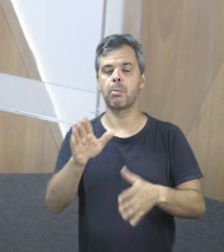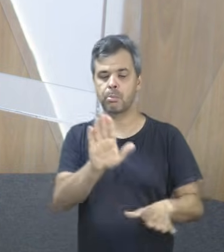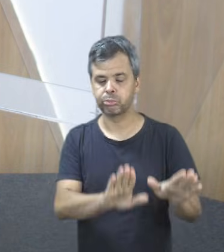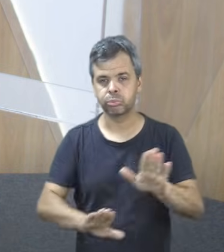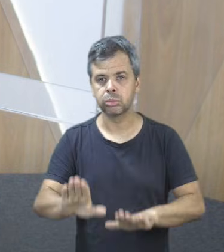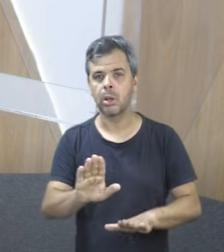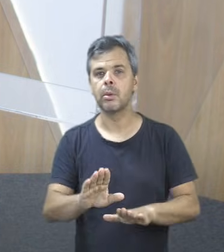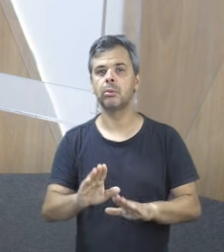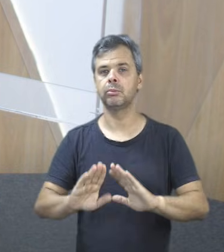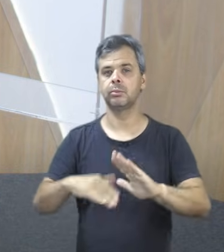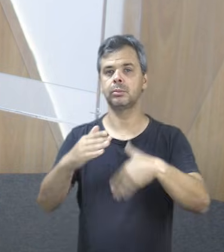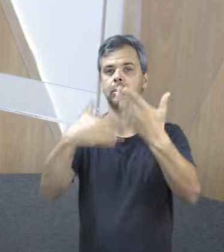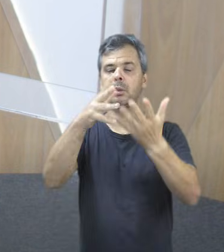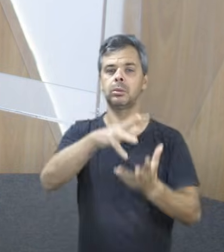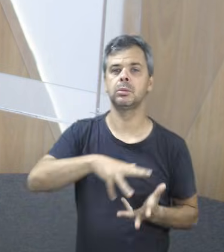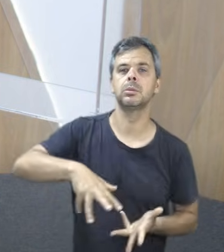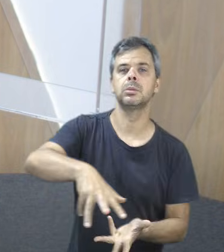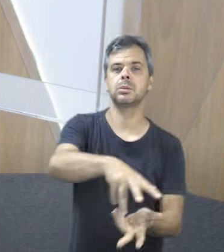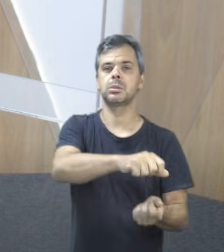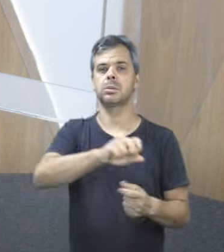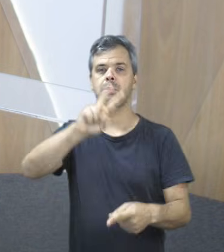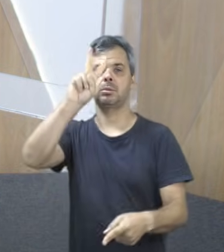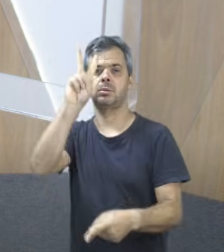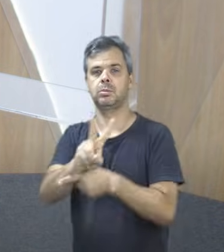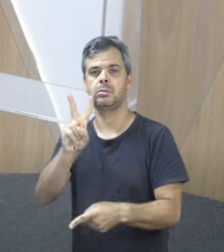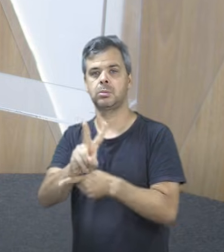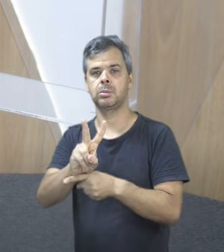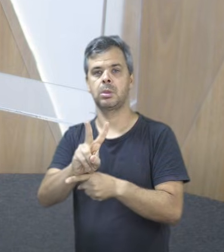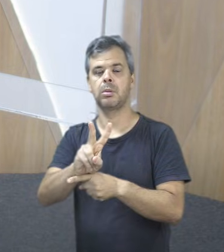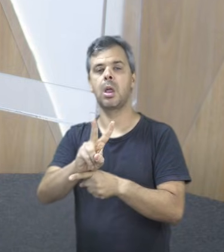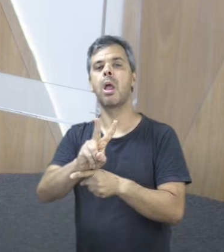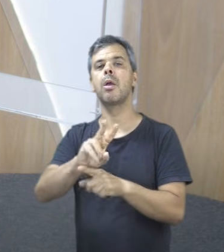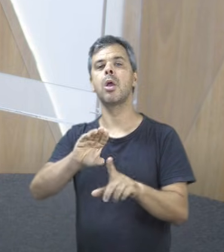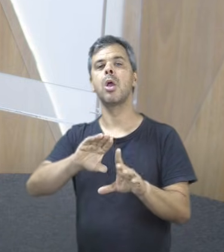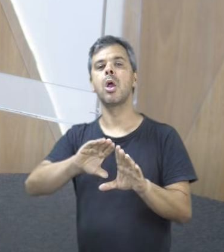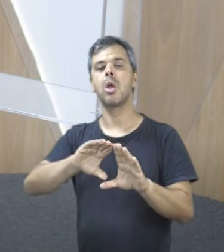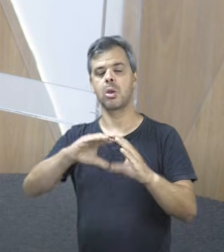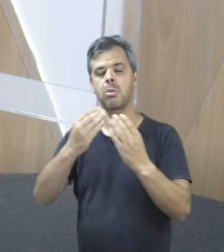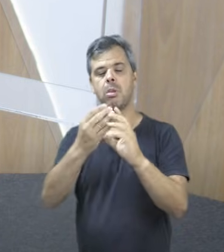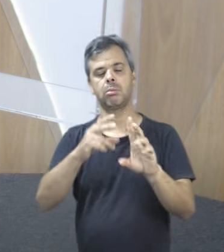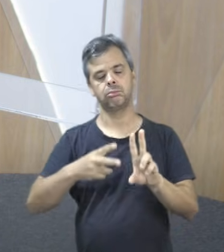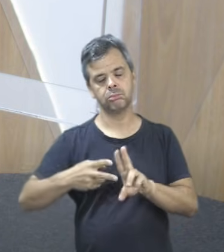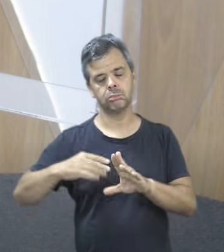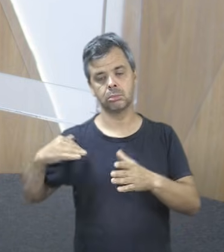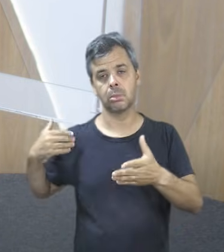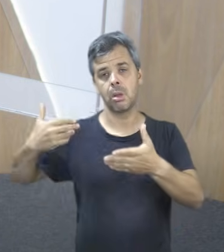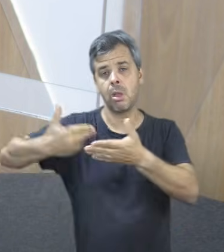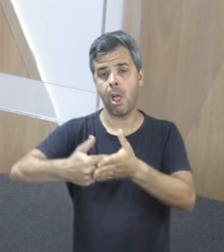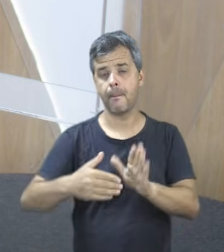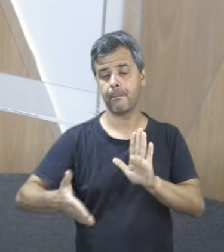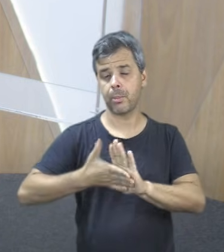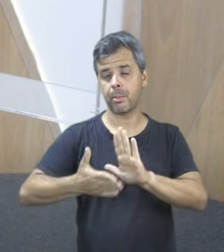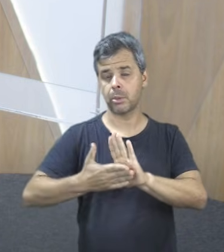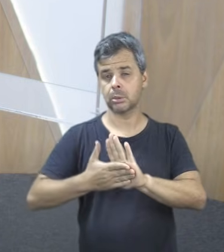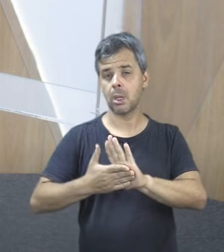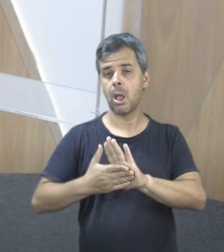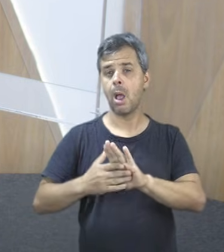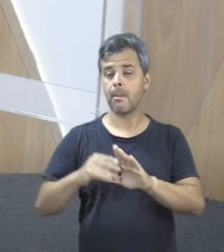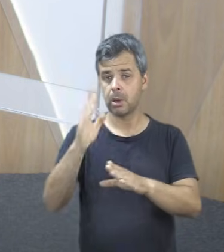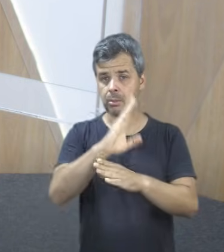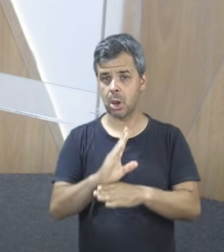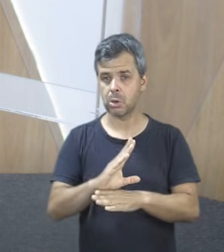conservação, desenvolvimento sustentável e proteção de comunidades tradicionais. A proposta brasileira já ganhou forte